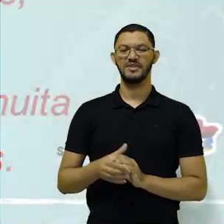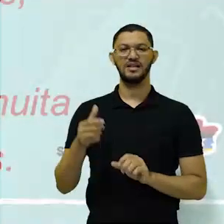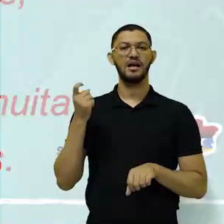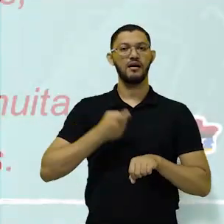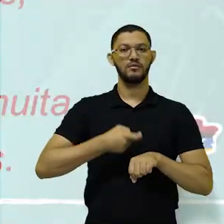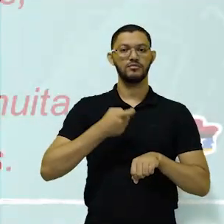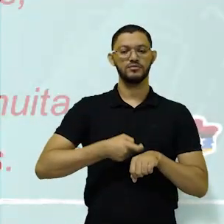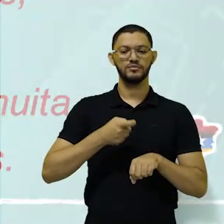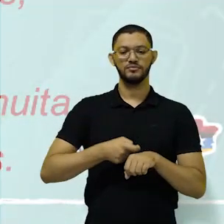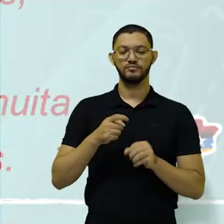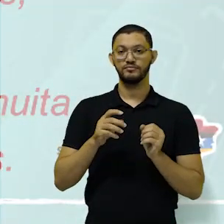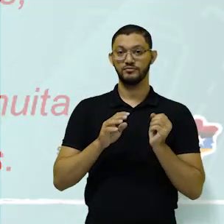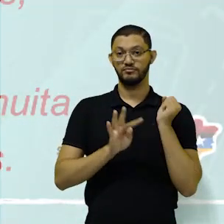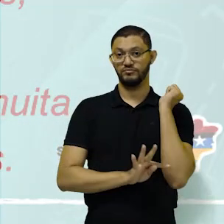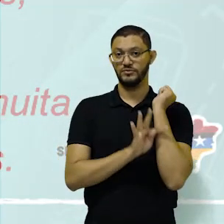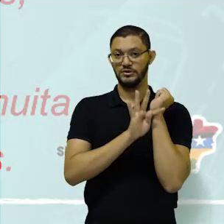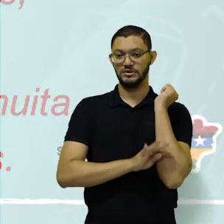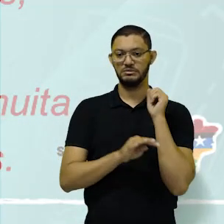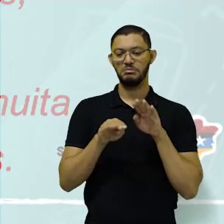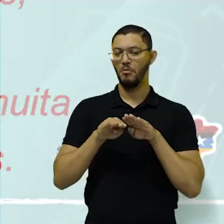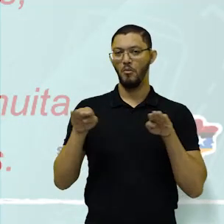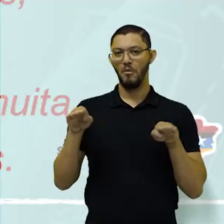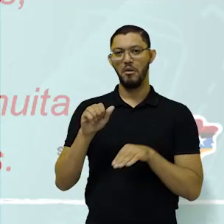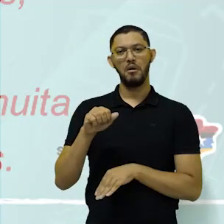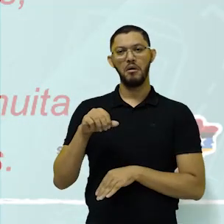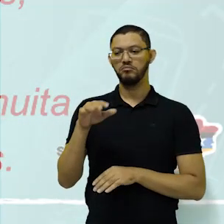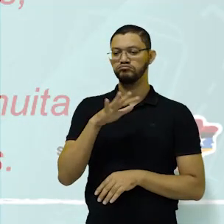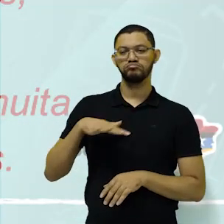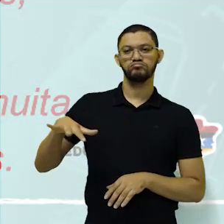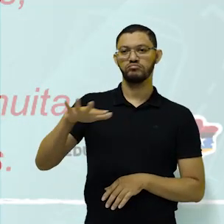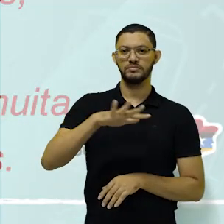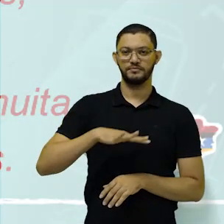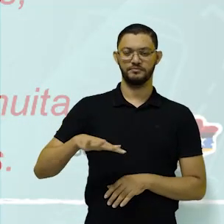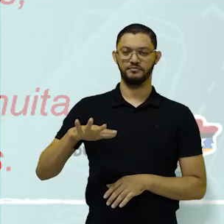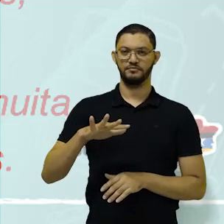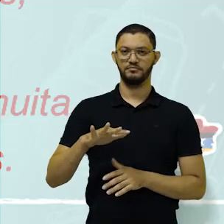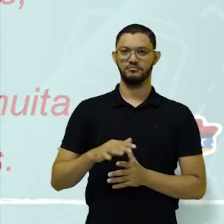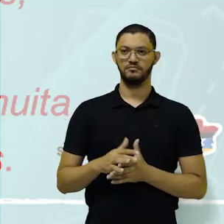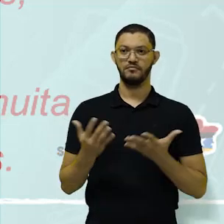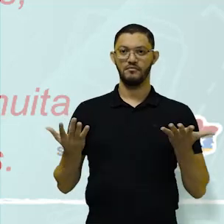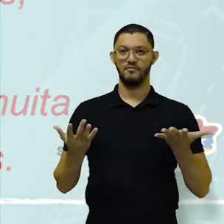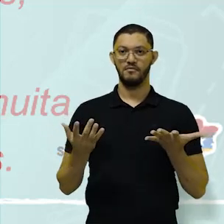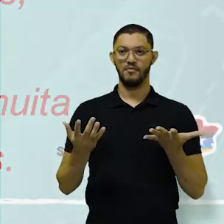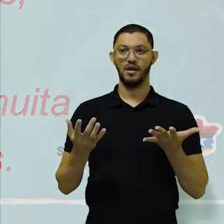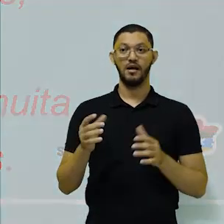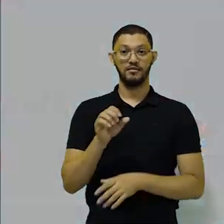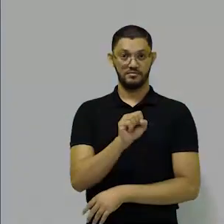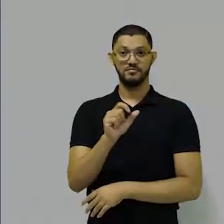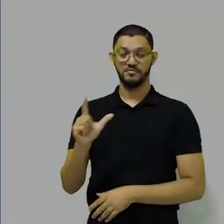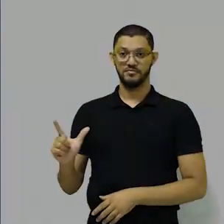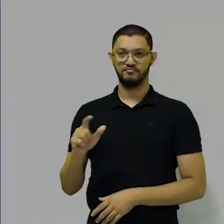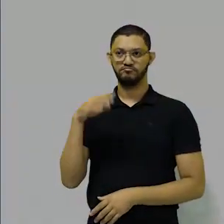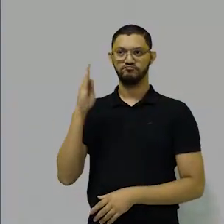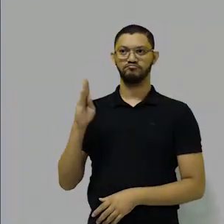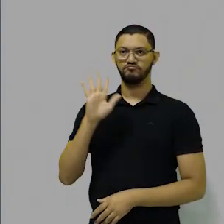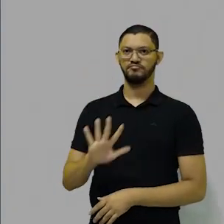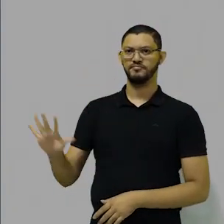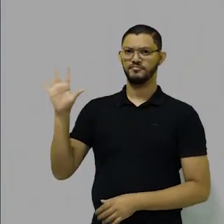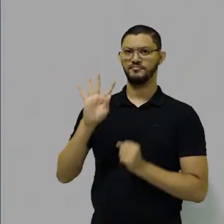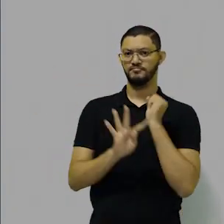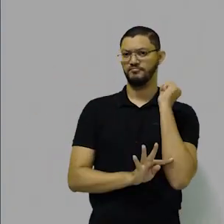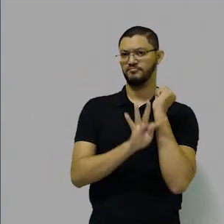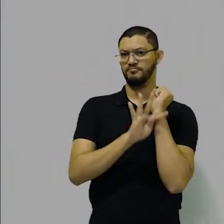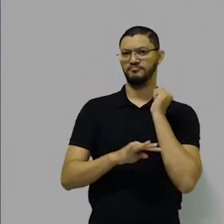sólidos à temperatura ambiente. Então, aqui em nossa São Luís, no Brasil, na